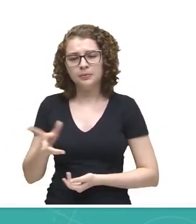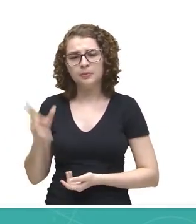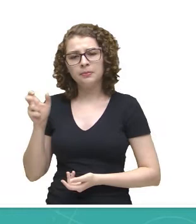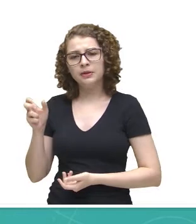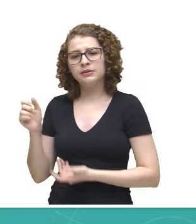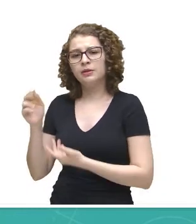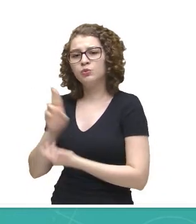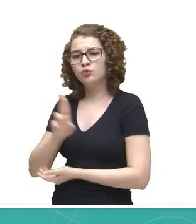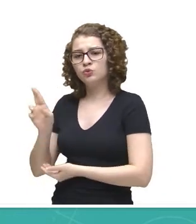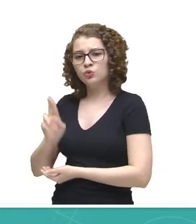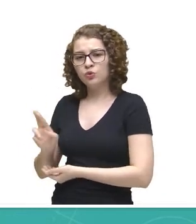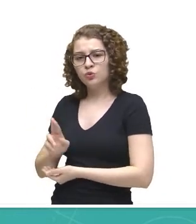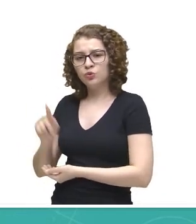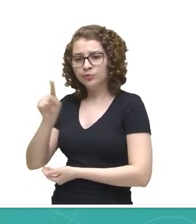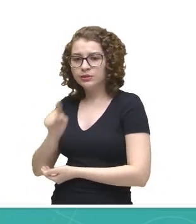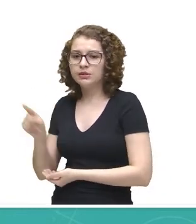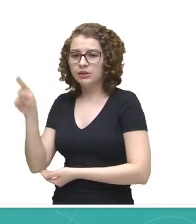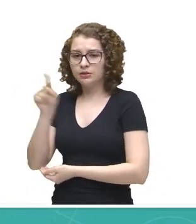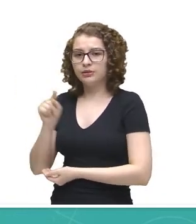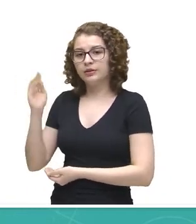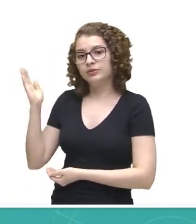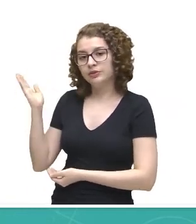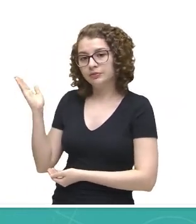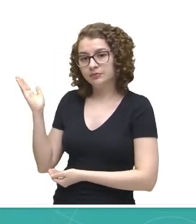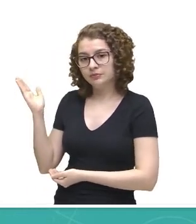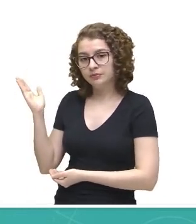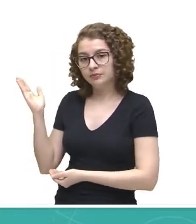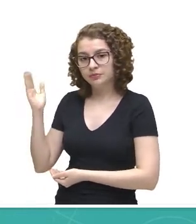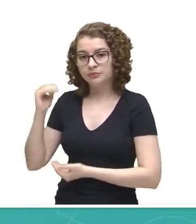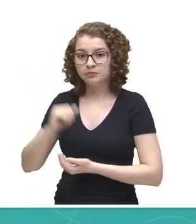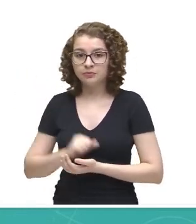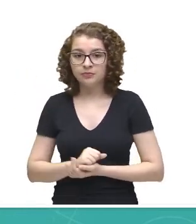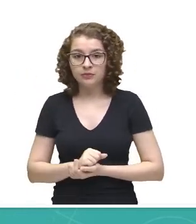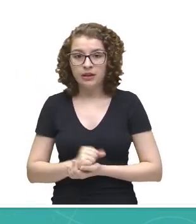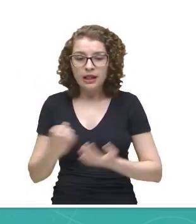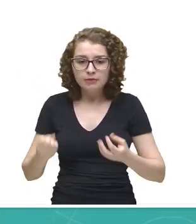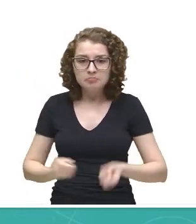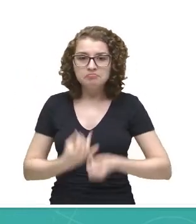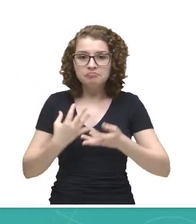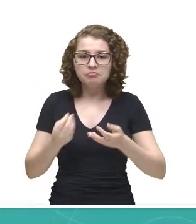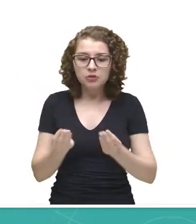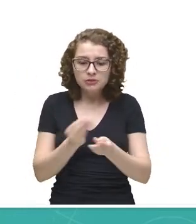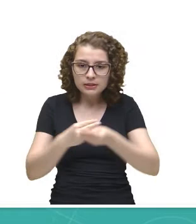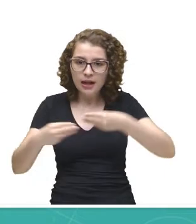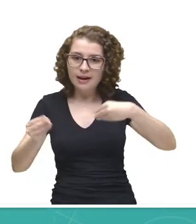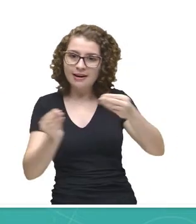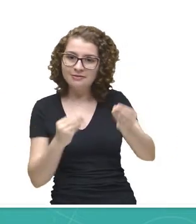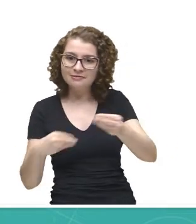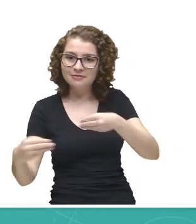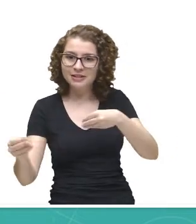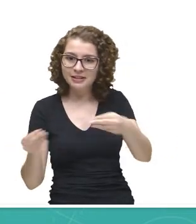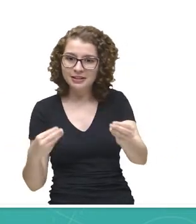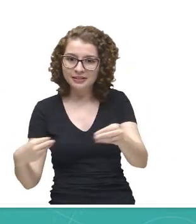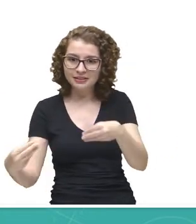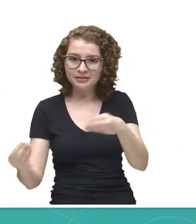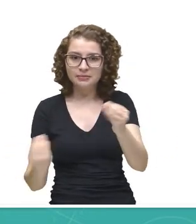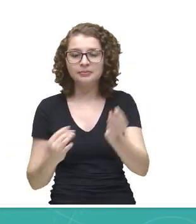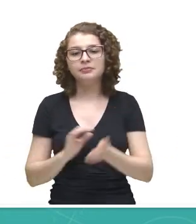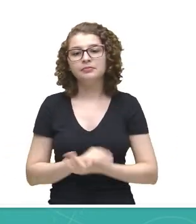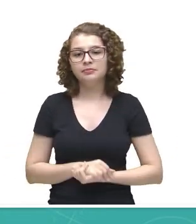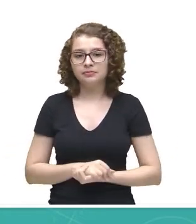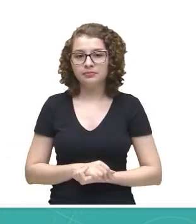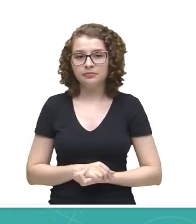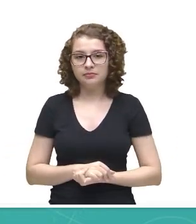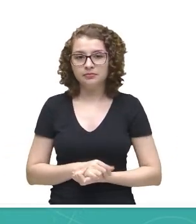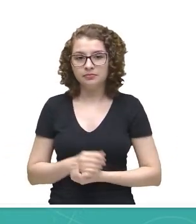faz parte aí da sua composição, que ela produz, como o próprio nome diz, essa elasticidade desse tipo de tecido. As